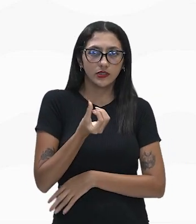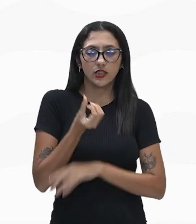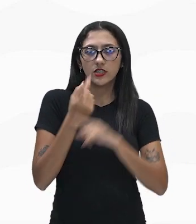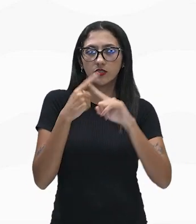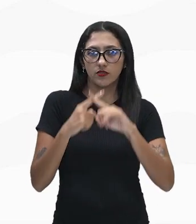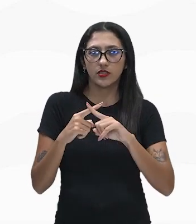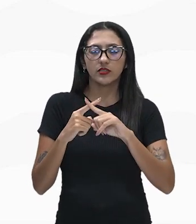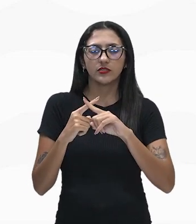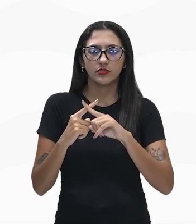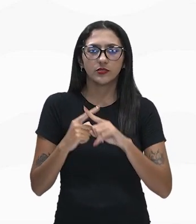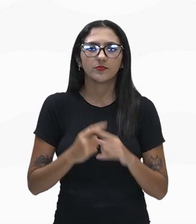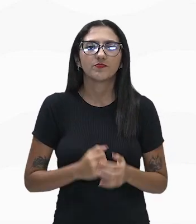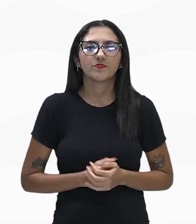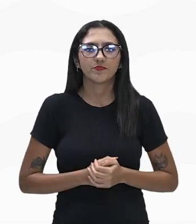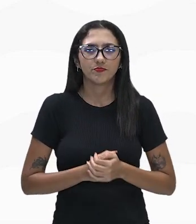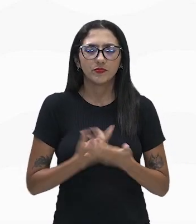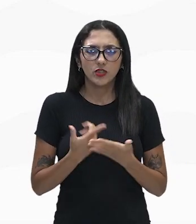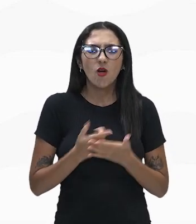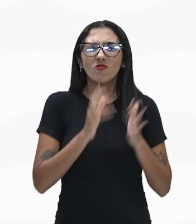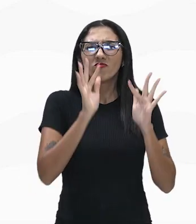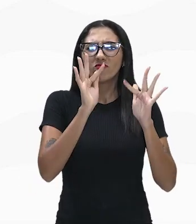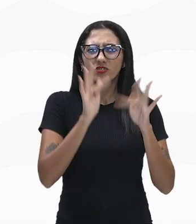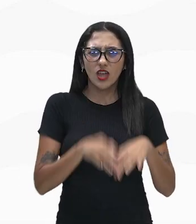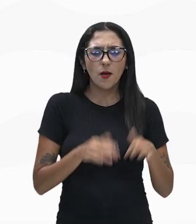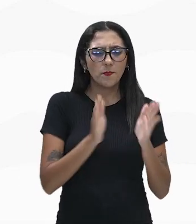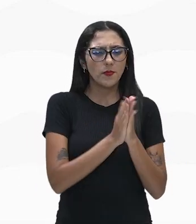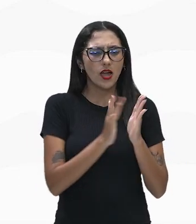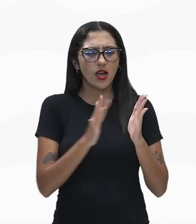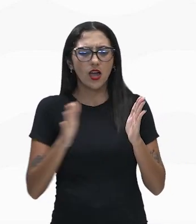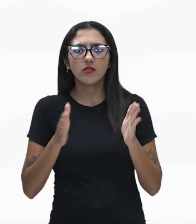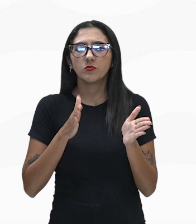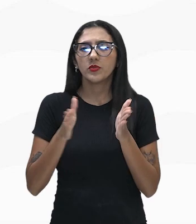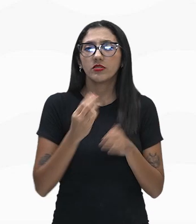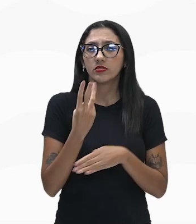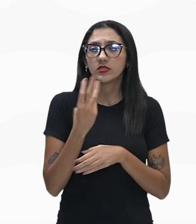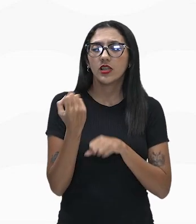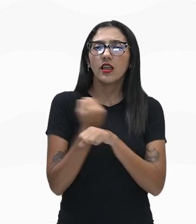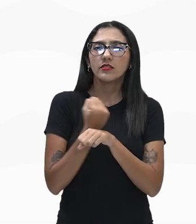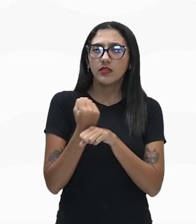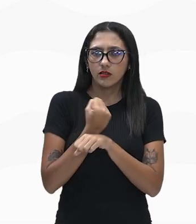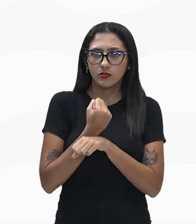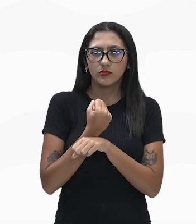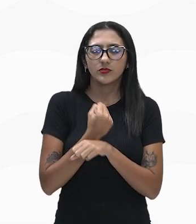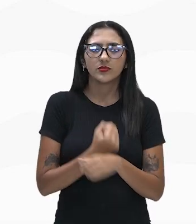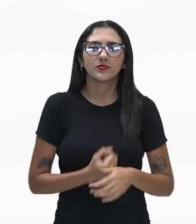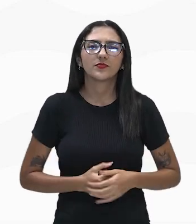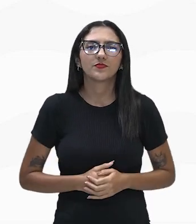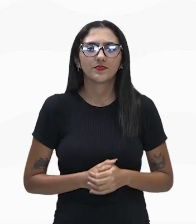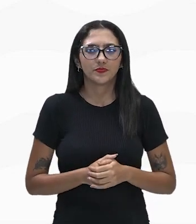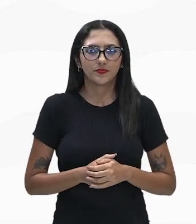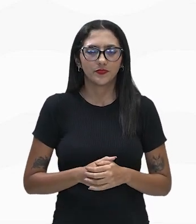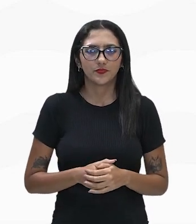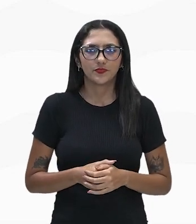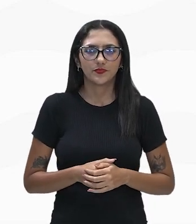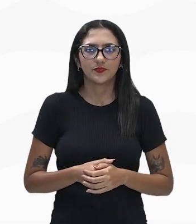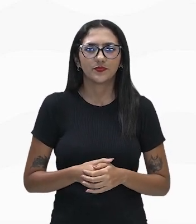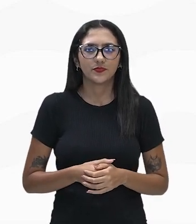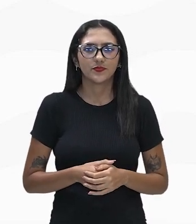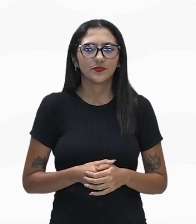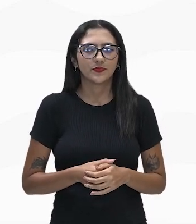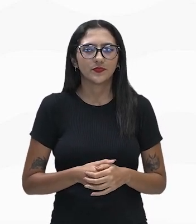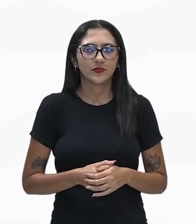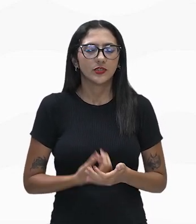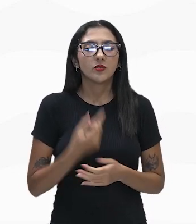gente consegue quitar esse financiamento em 3 anos. Então, vamos ver como é que ficaria aí o resultado